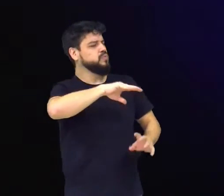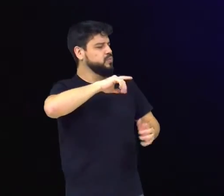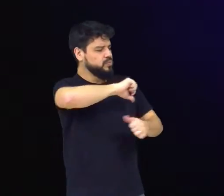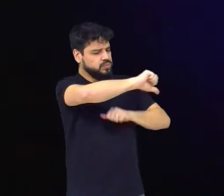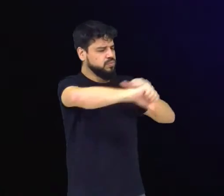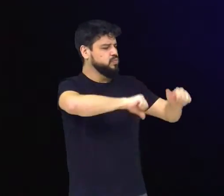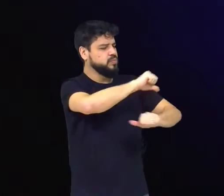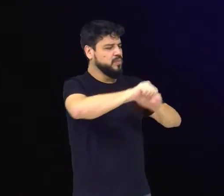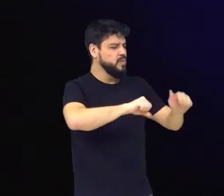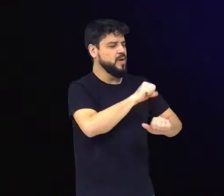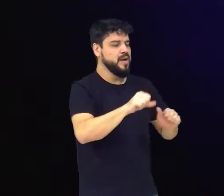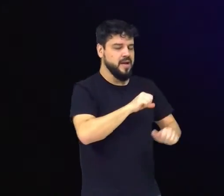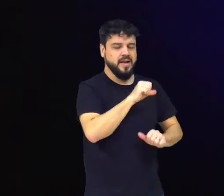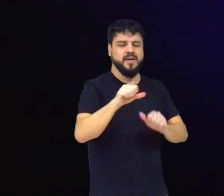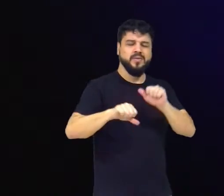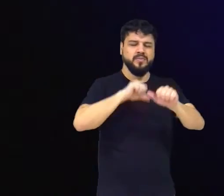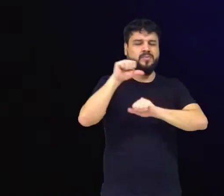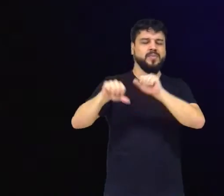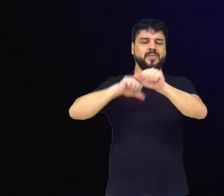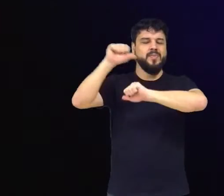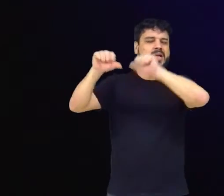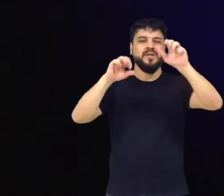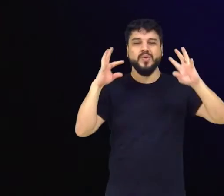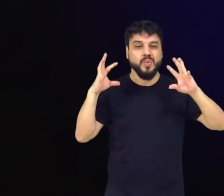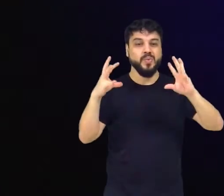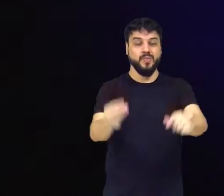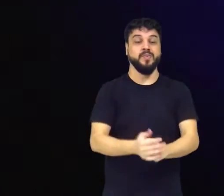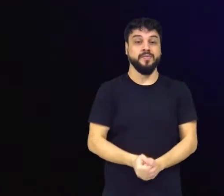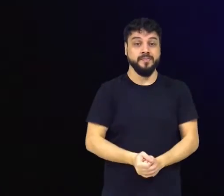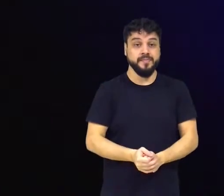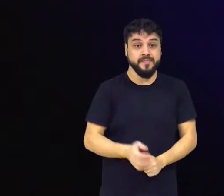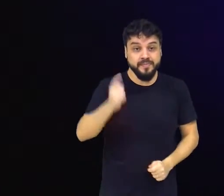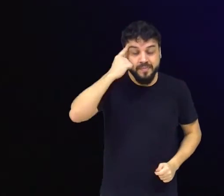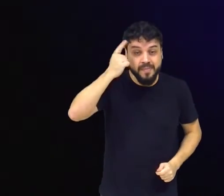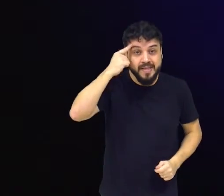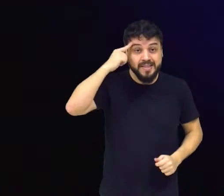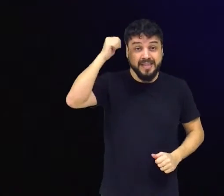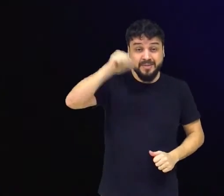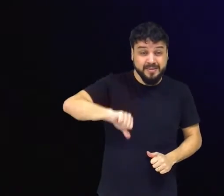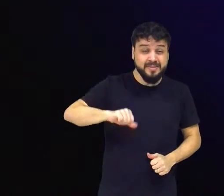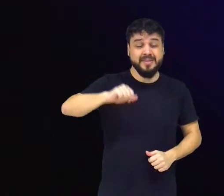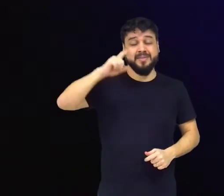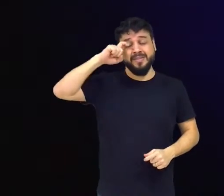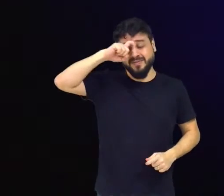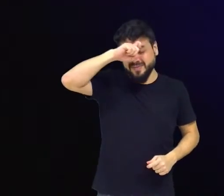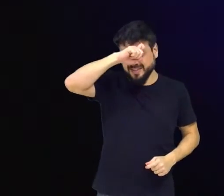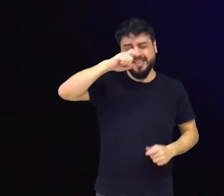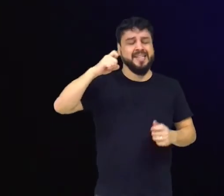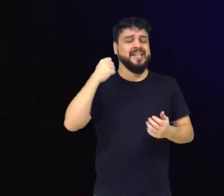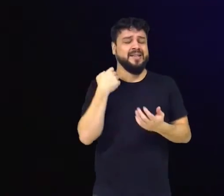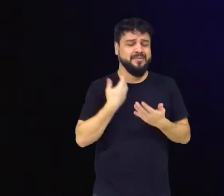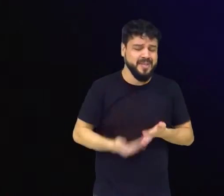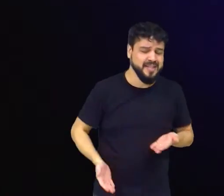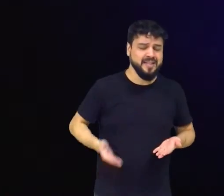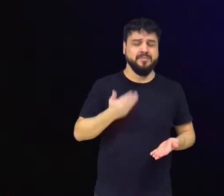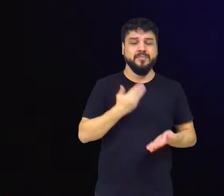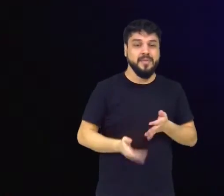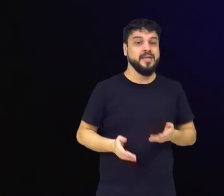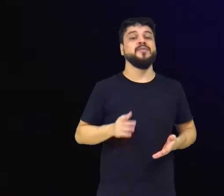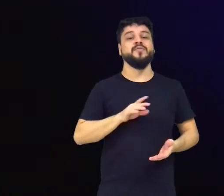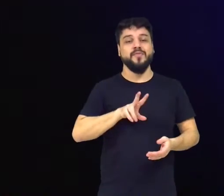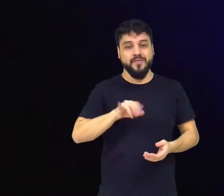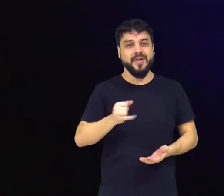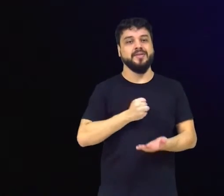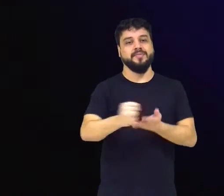Portanto, não se aflija e nem se perturbe com as tempestades, elas logo passarão. No versículo 9 de Isaías 40 diz